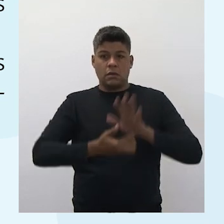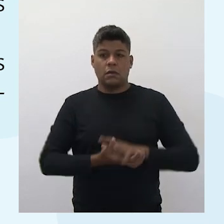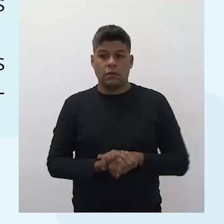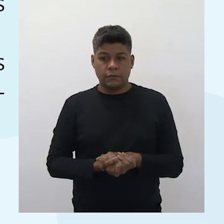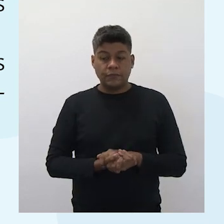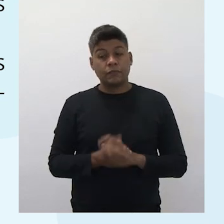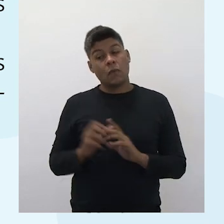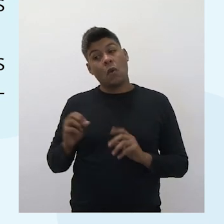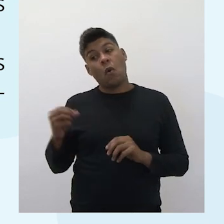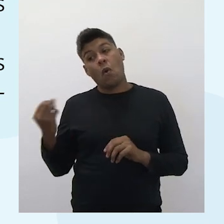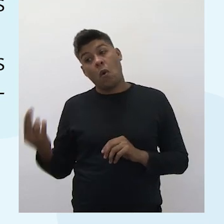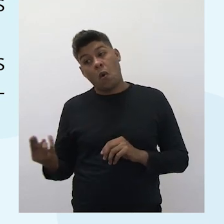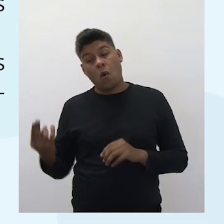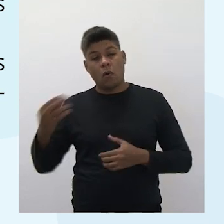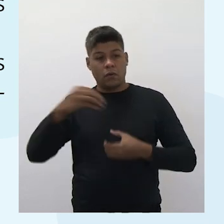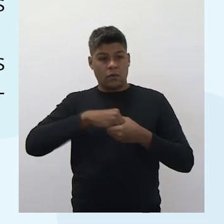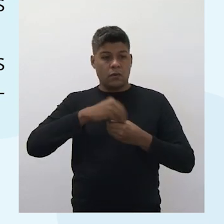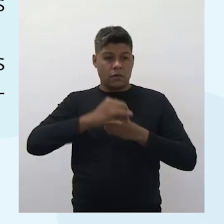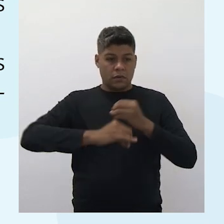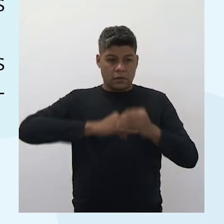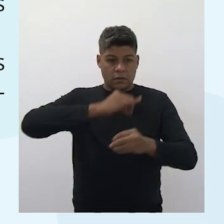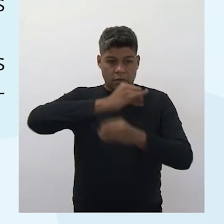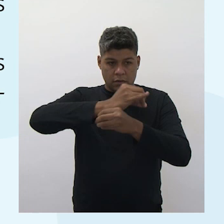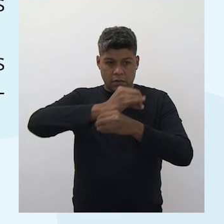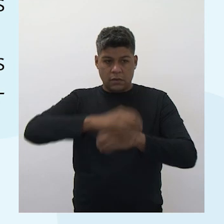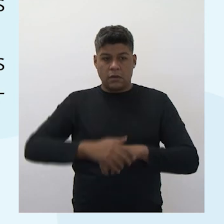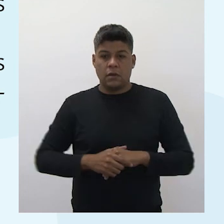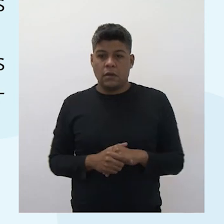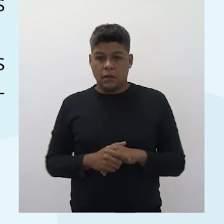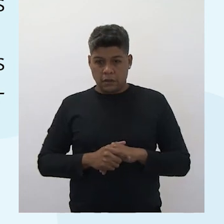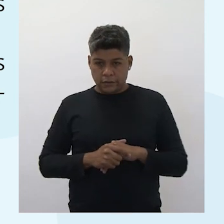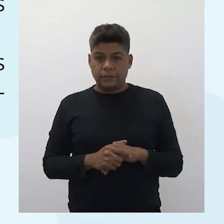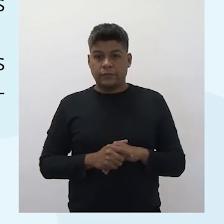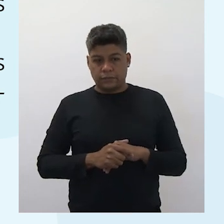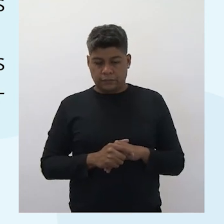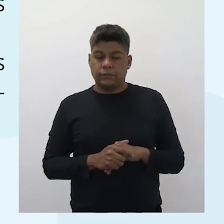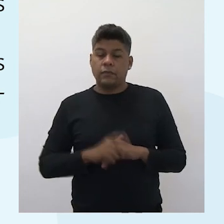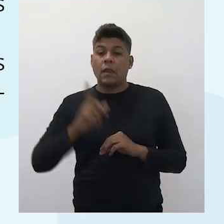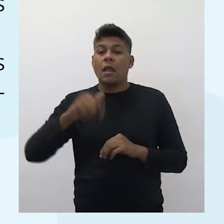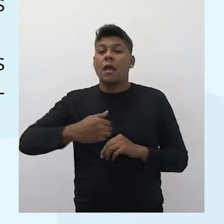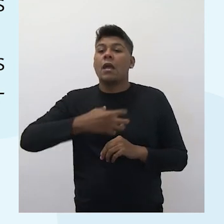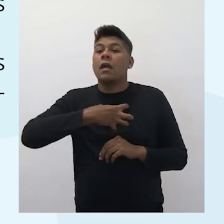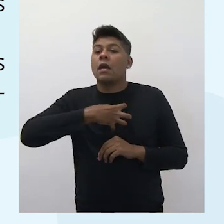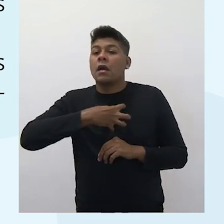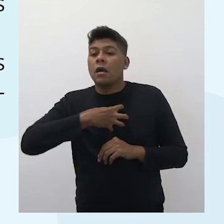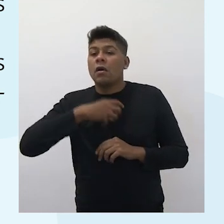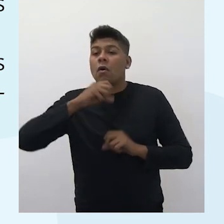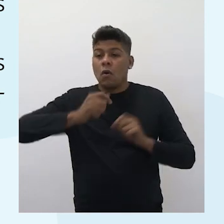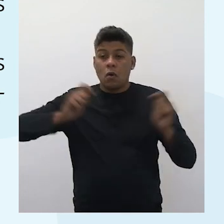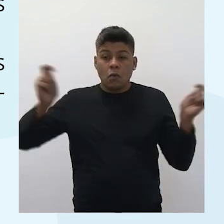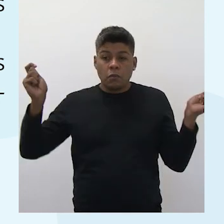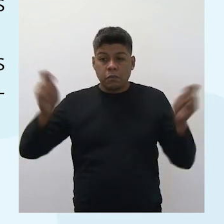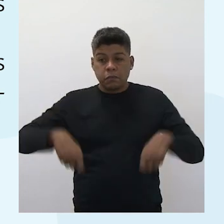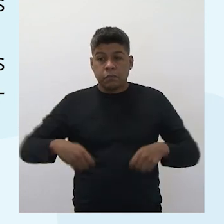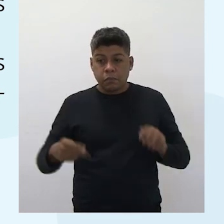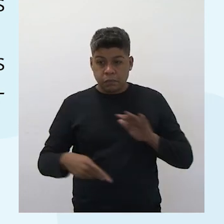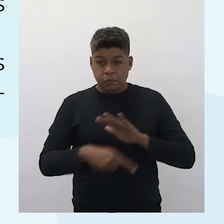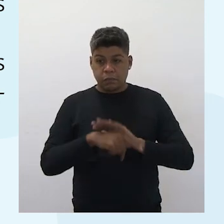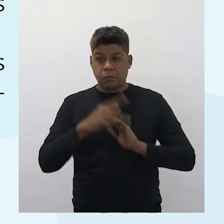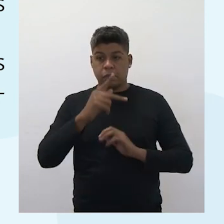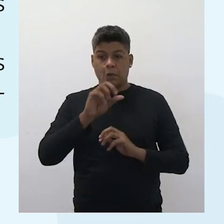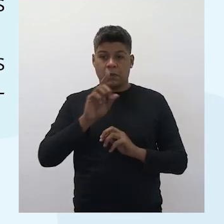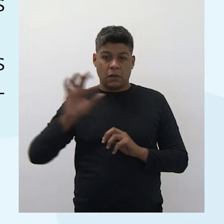informática, ou de forma online, usando formulários, por exemplo, o Google Forms, ou disponibilizando a prova em PDF.